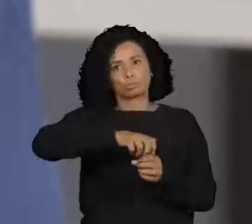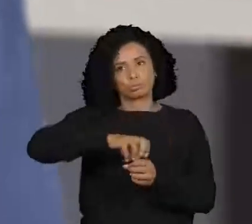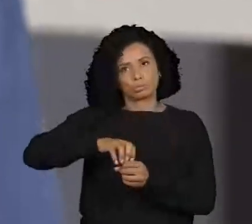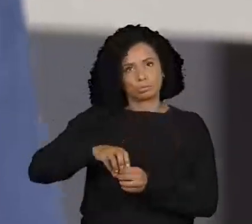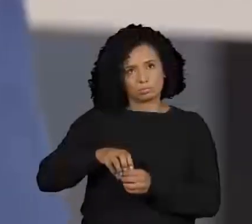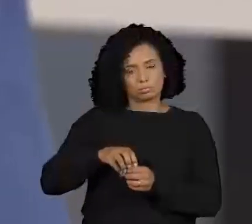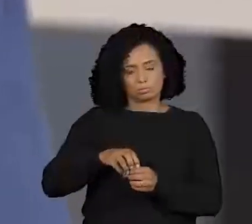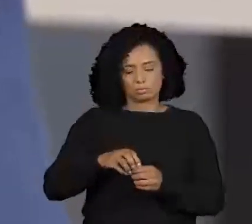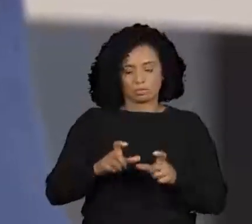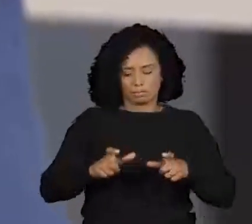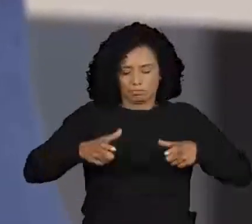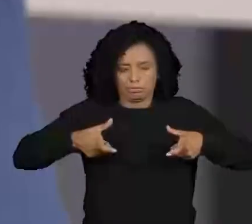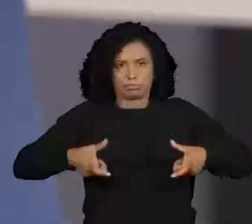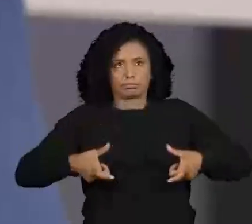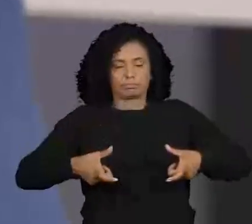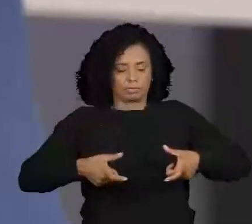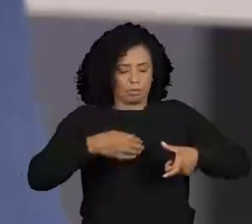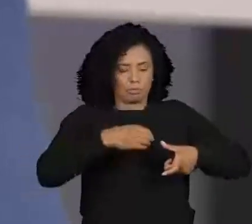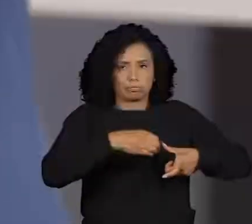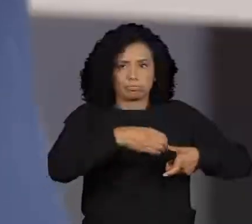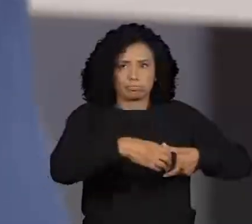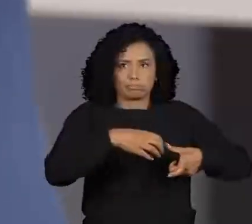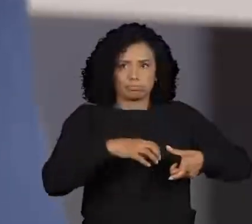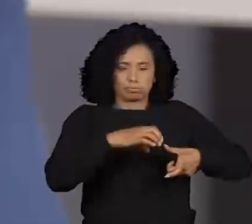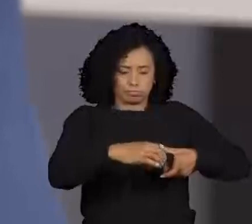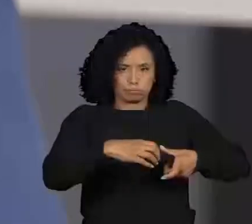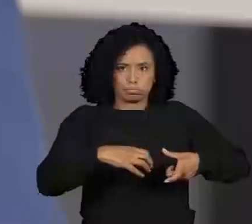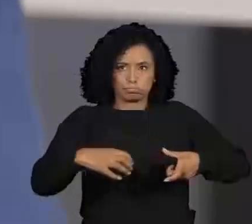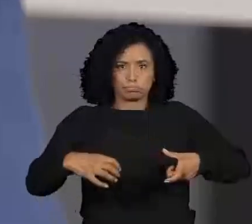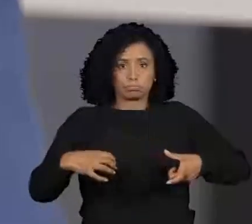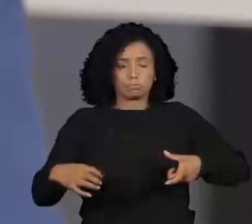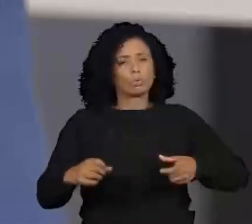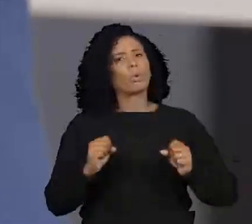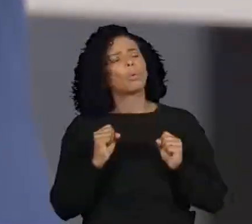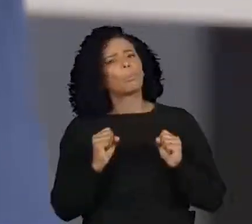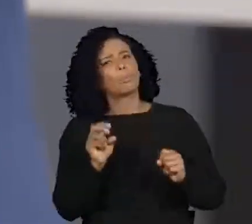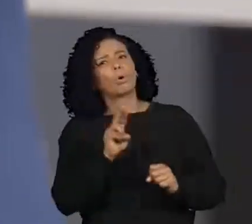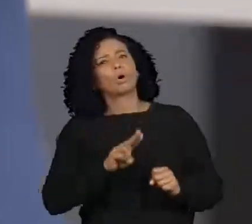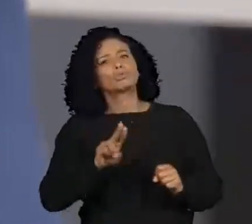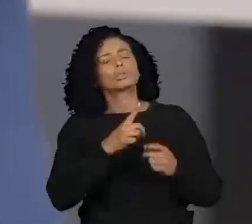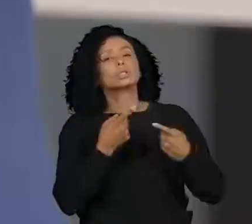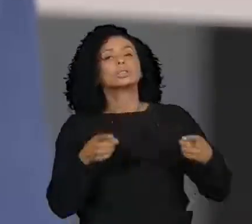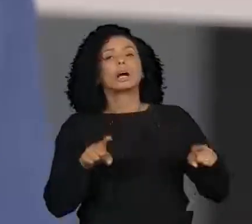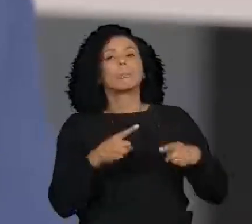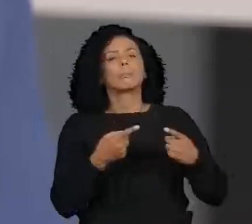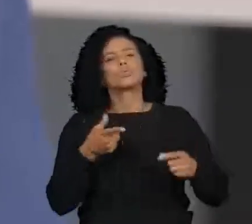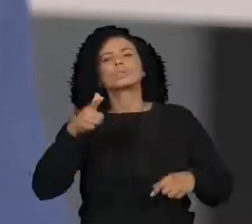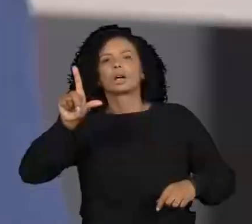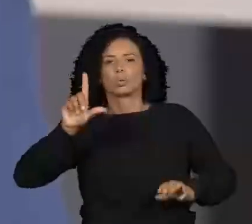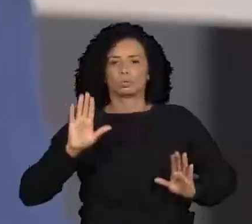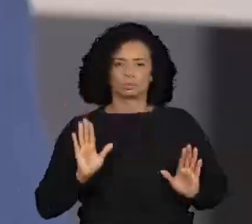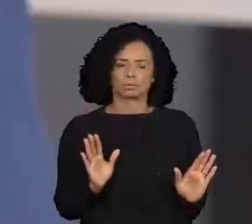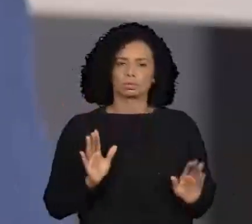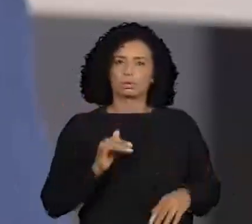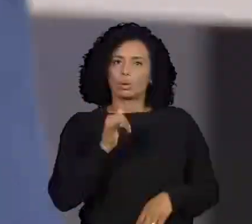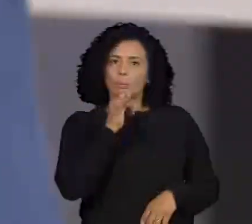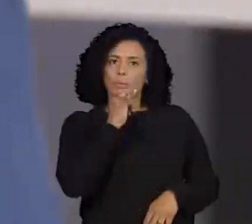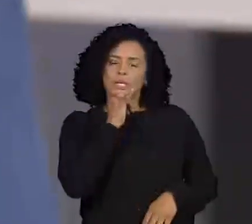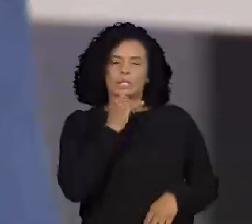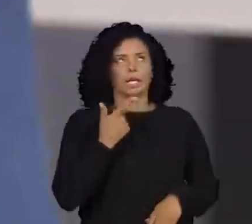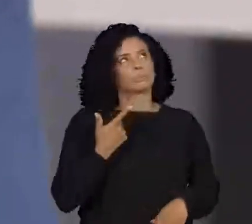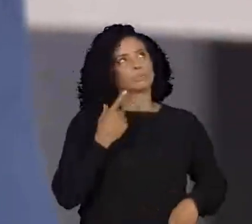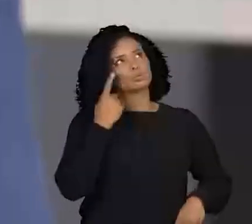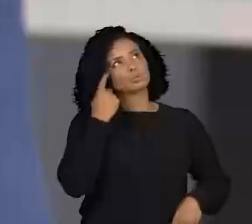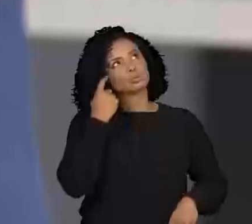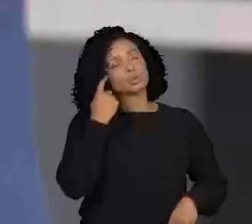marcação então gente pode pegar várias outras músicas é legal pegar uma música que tenha uma letra uma palavra